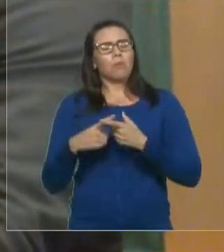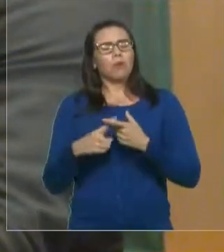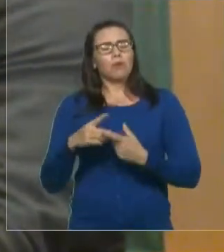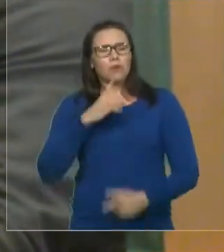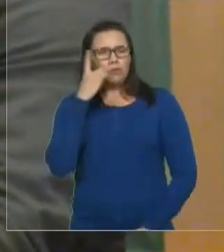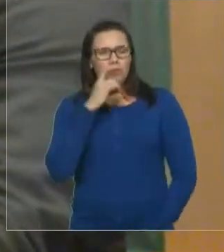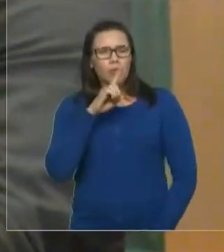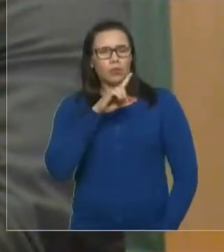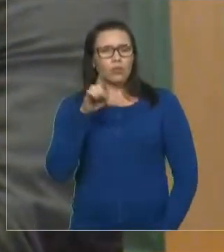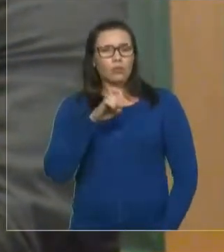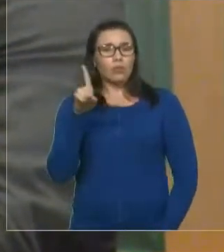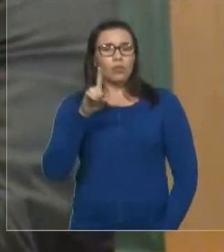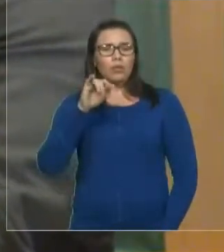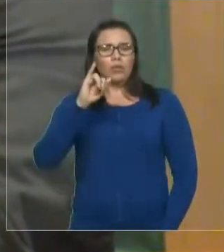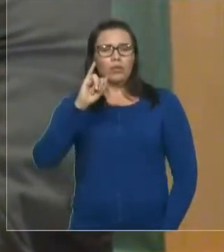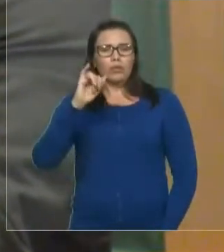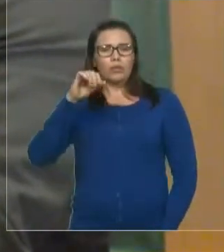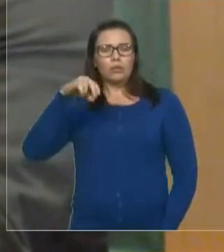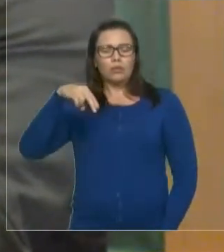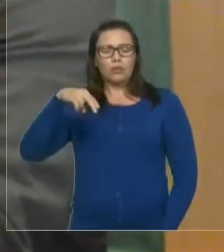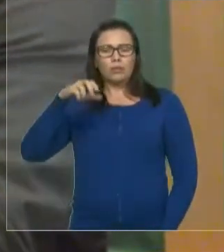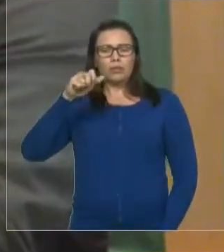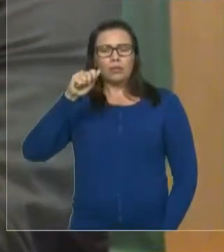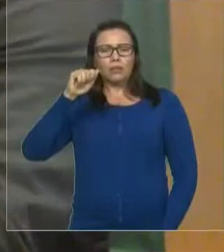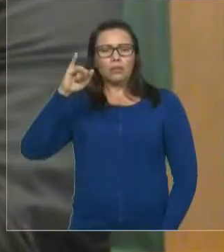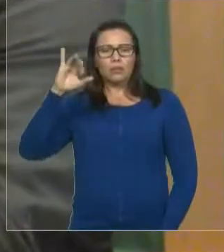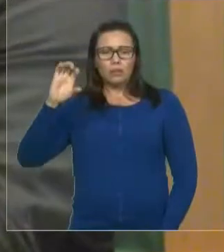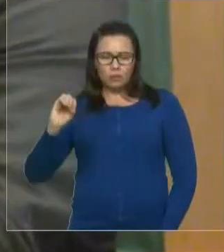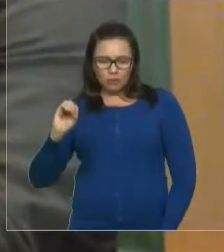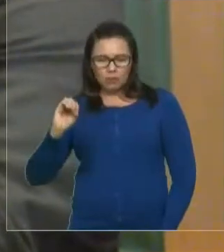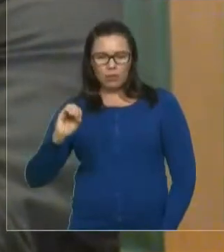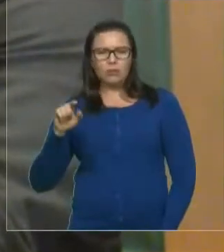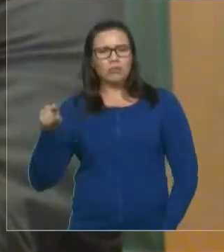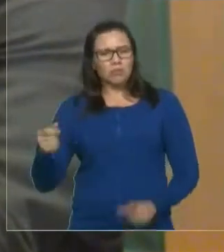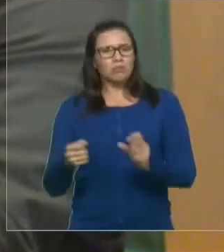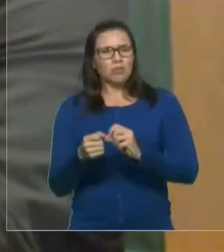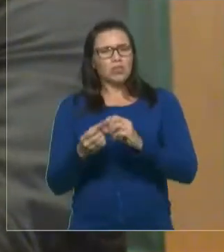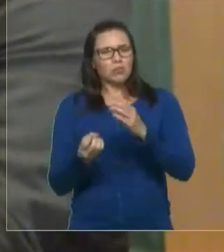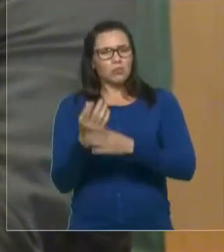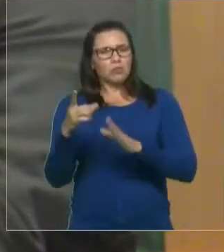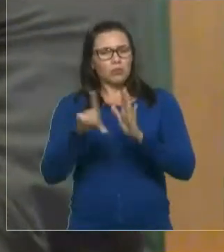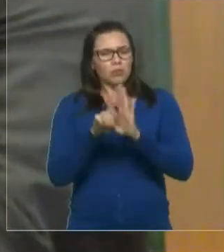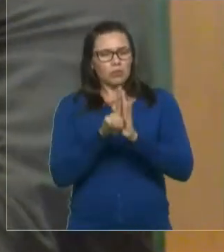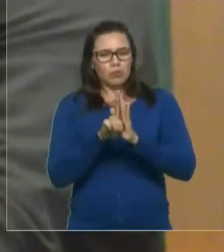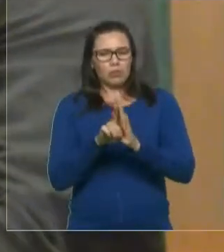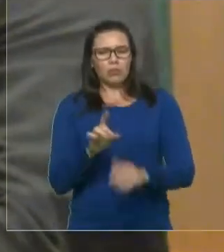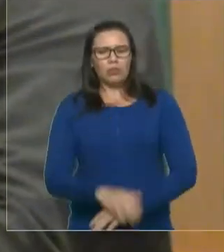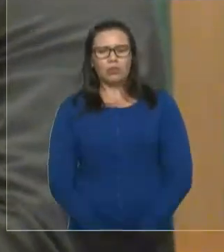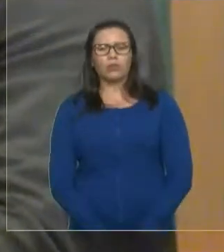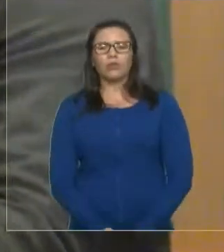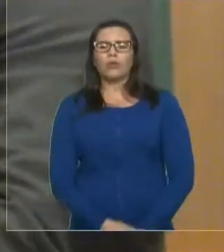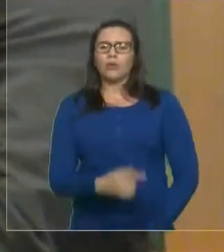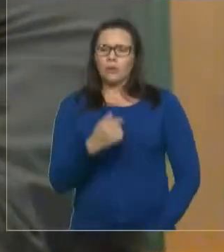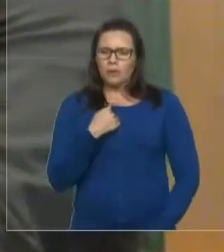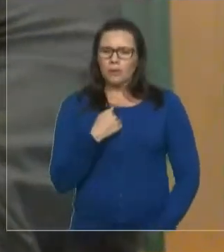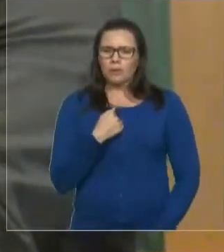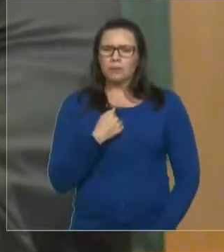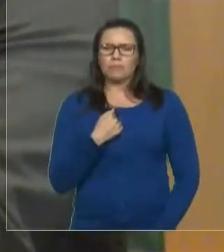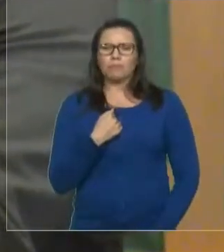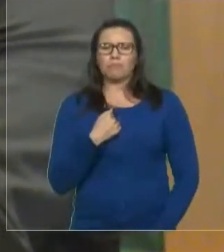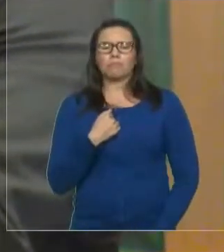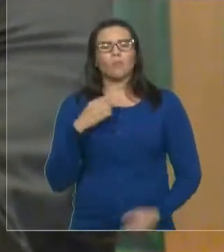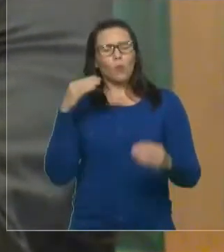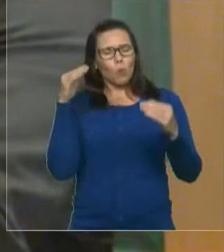legislação, ratifico a cobrança aos órgãos de defesa do consumidor e também a sensibilidade do Poder